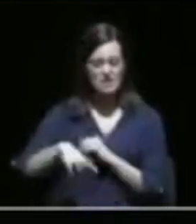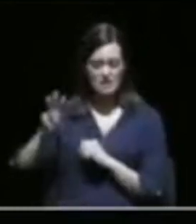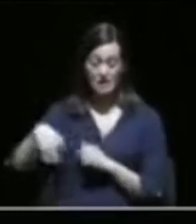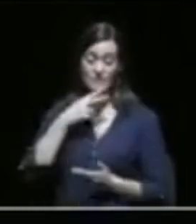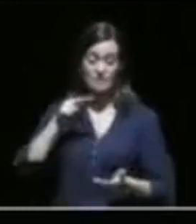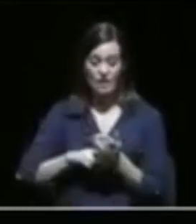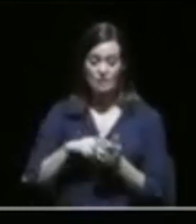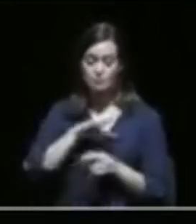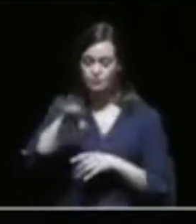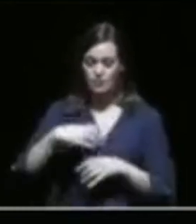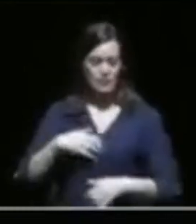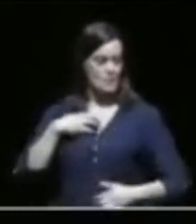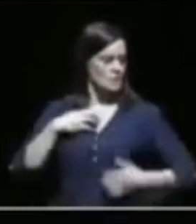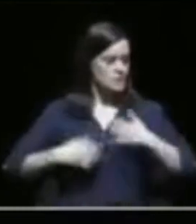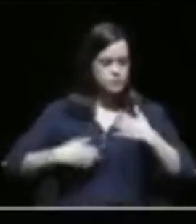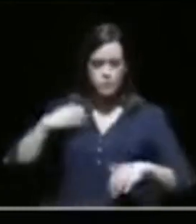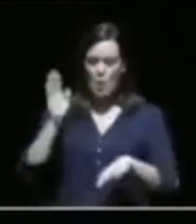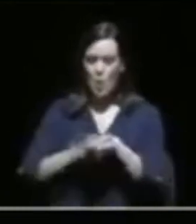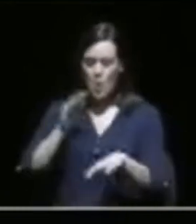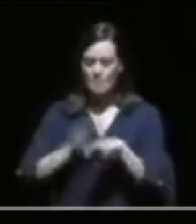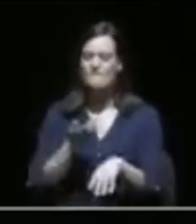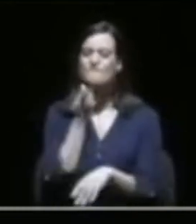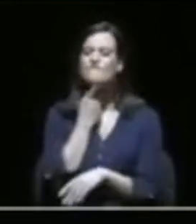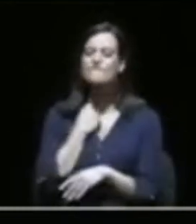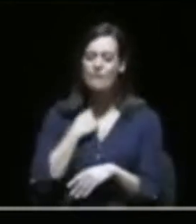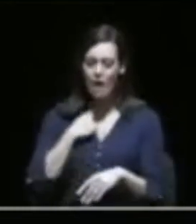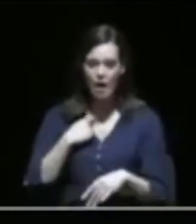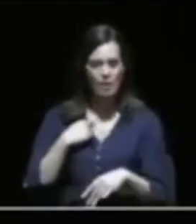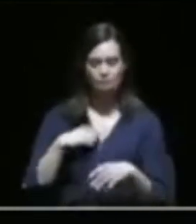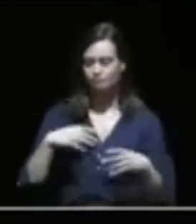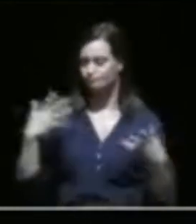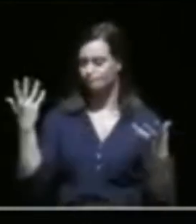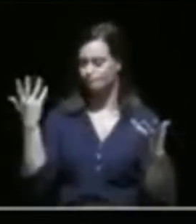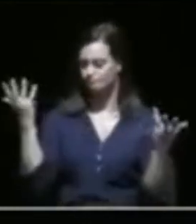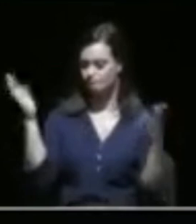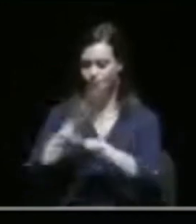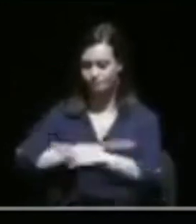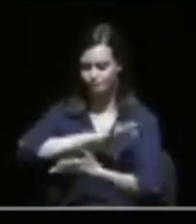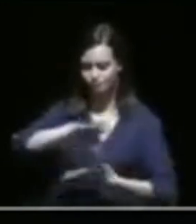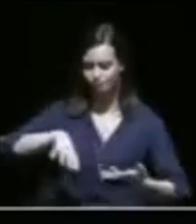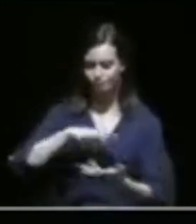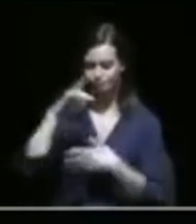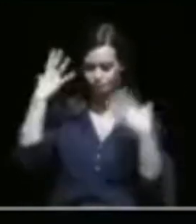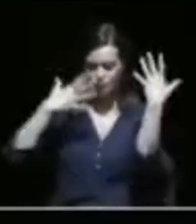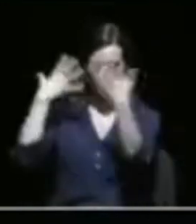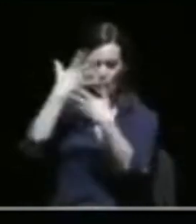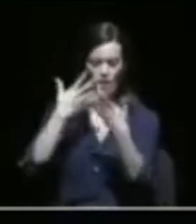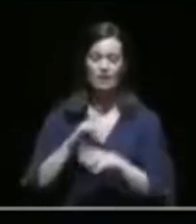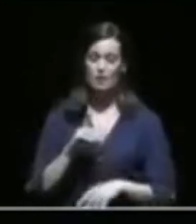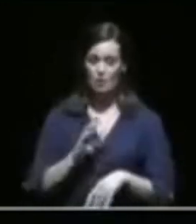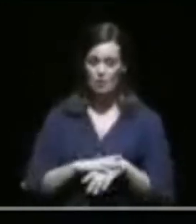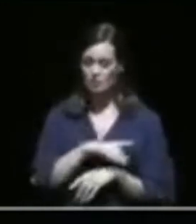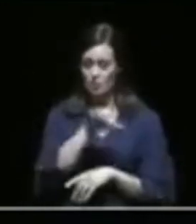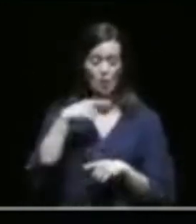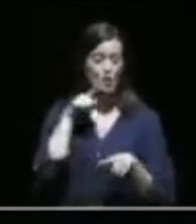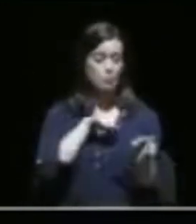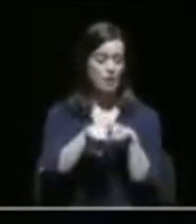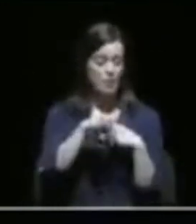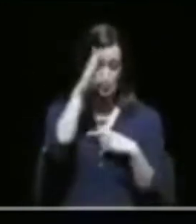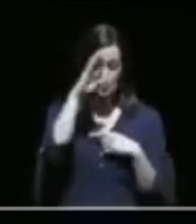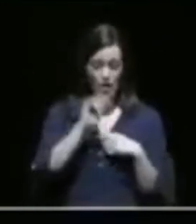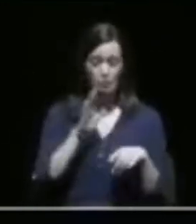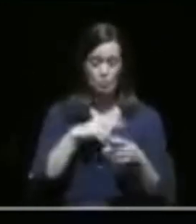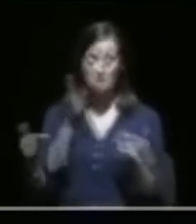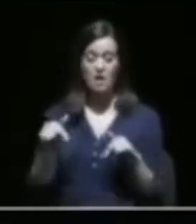Desespero, o desespero da fome levou à loucura. E se virem os documentos da época, penso que os senhores deputados não sabem ler